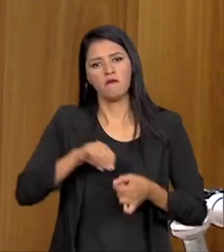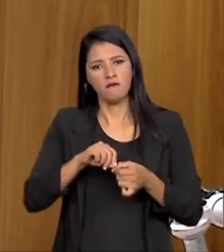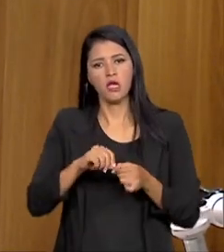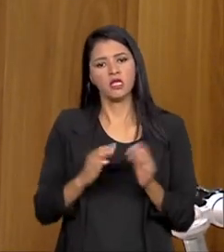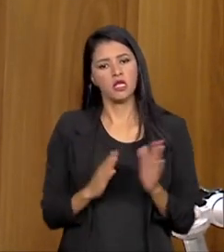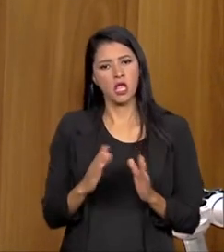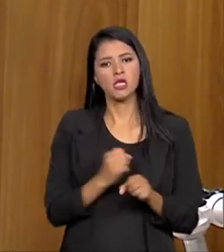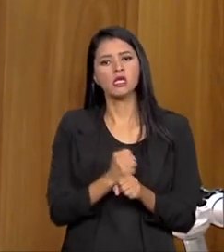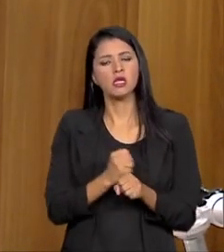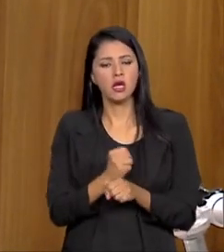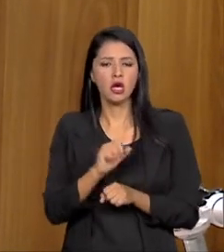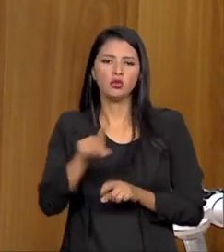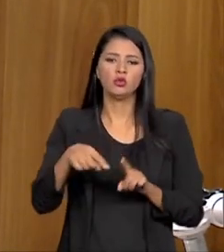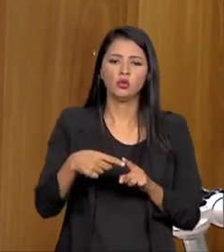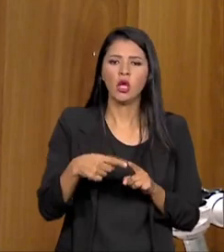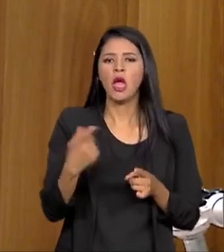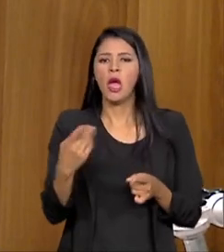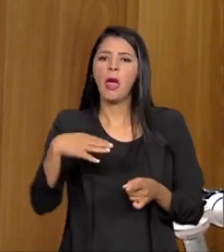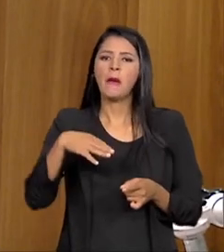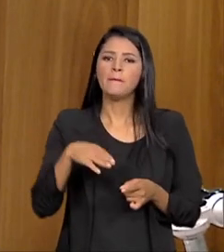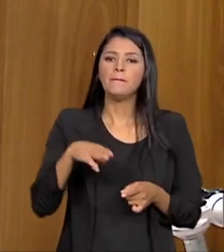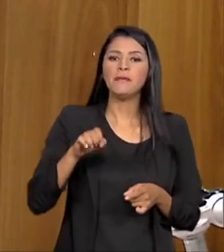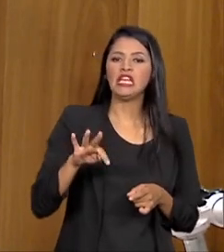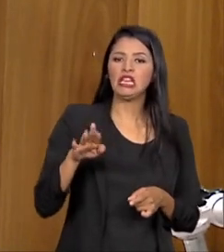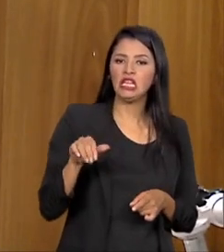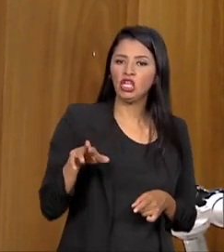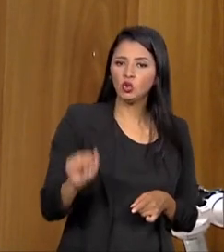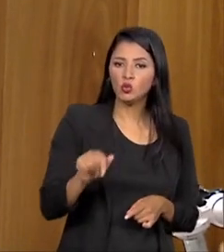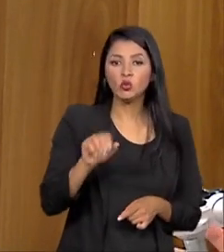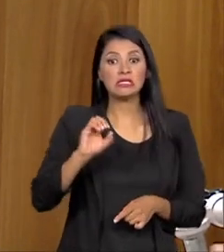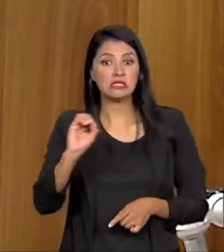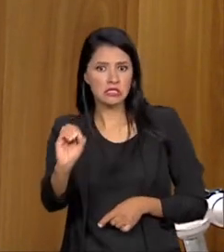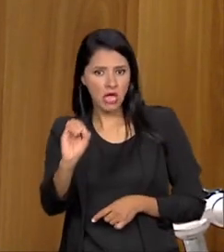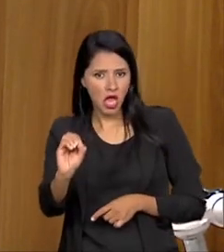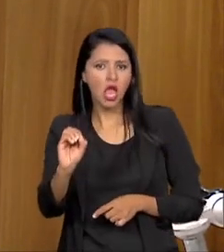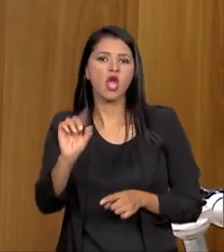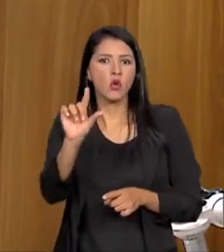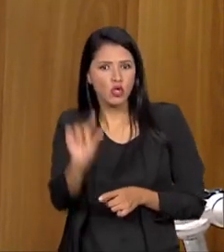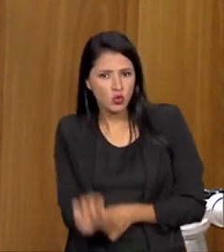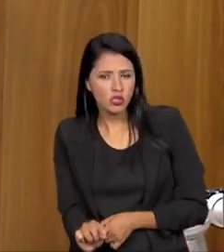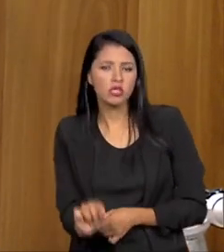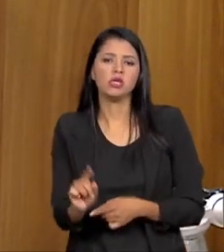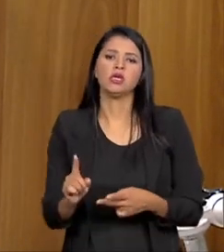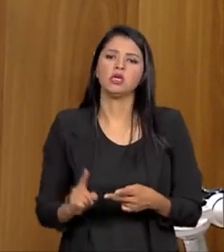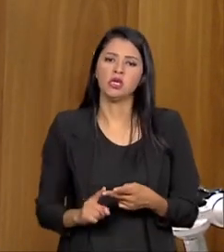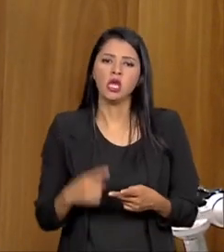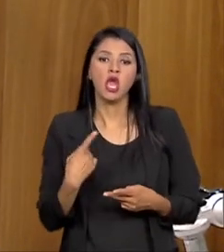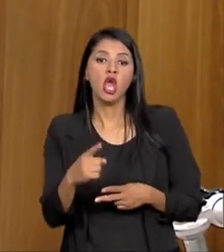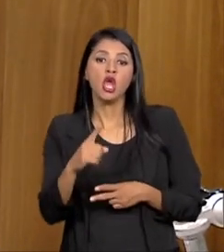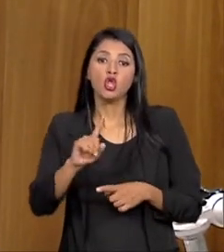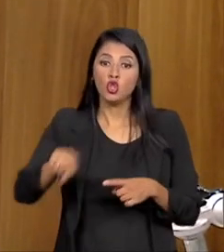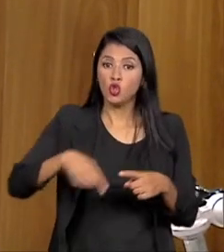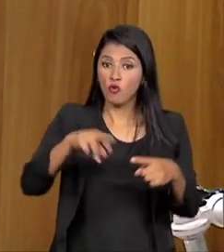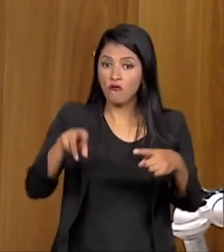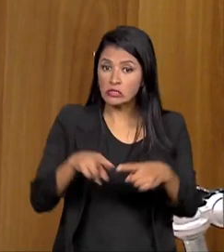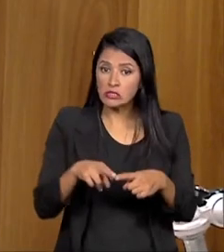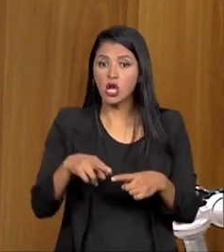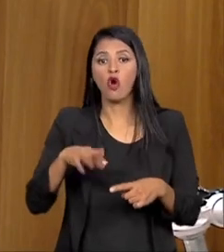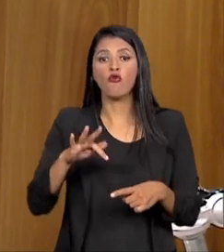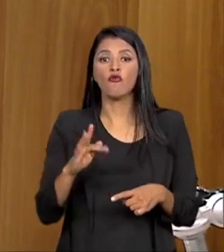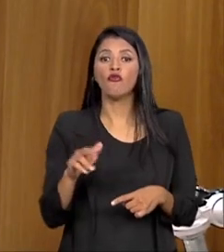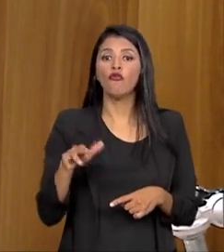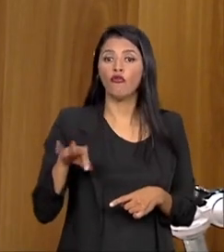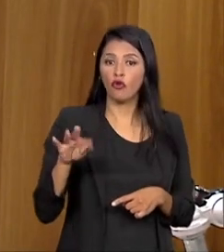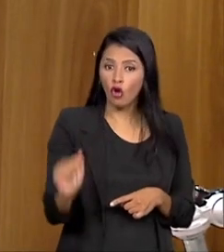anos o programa metendo zero para reduzir metano gerando biogás e biometano o programa de renovação de Frota para você